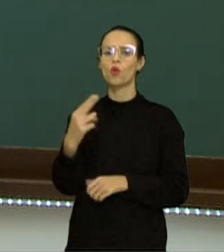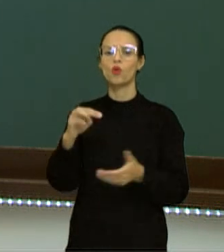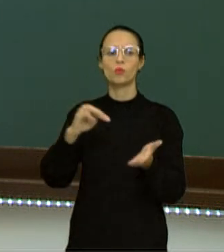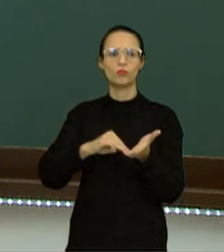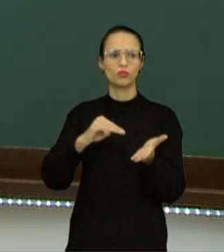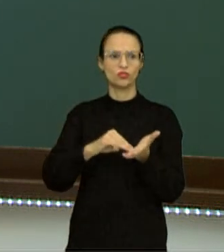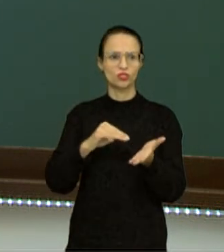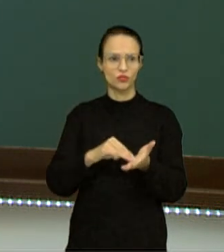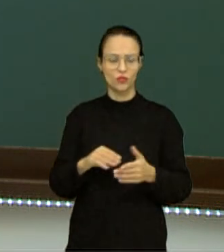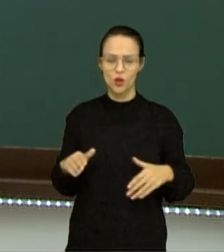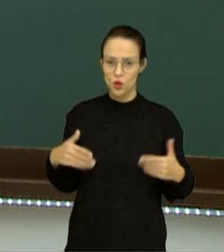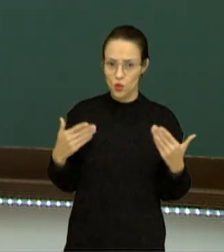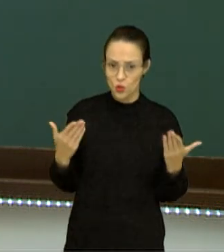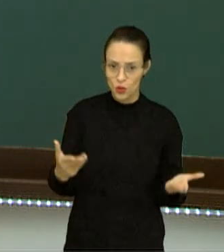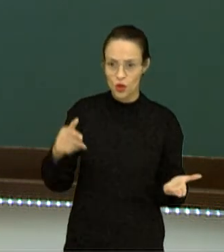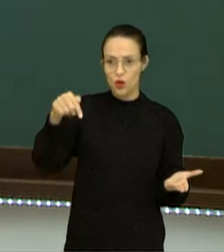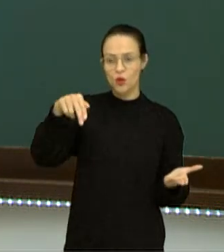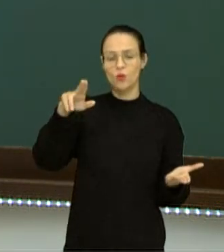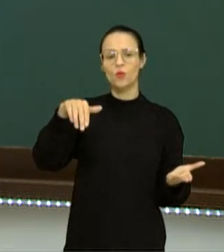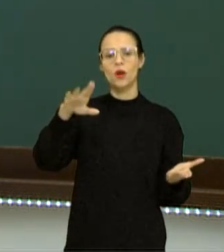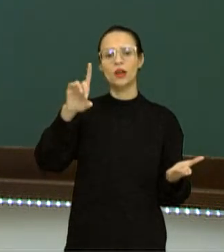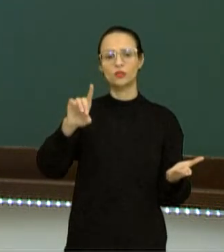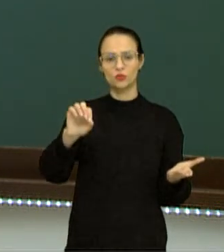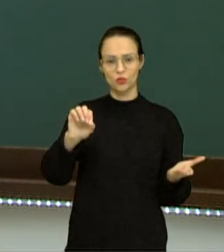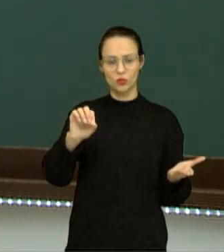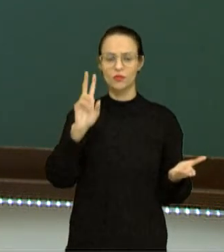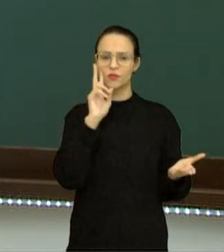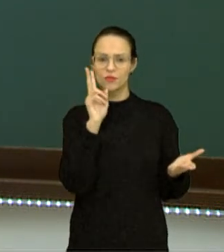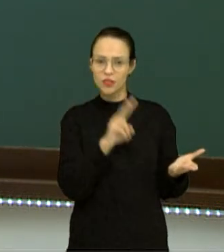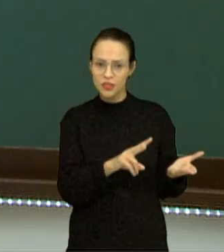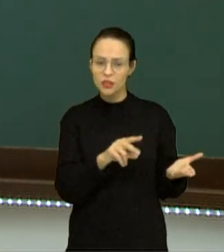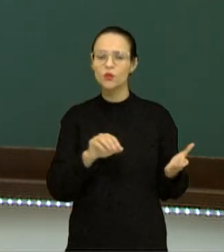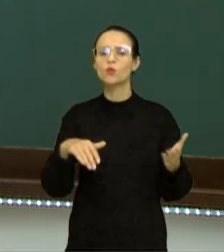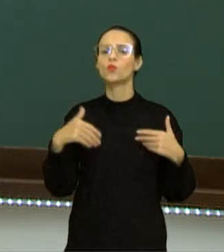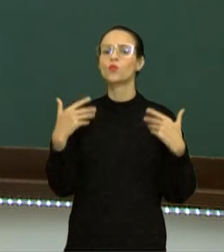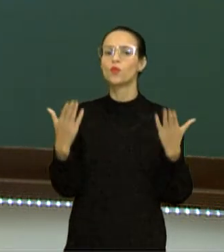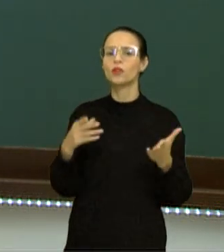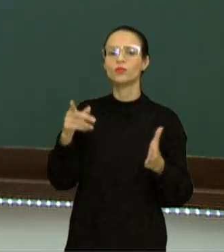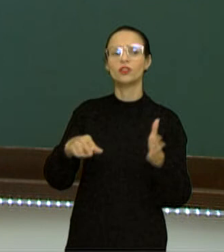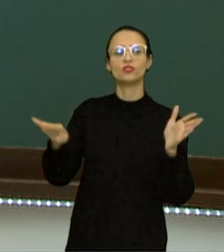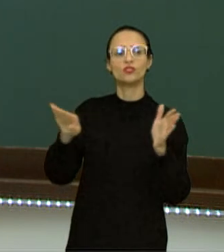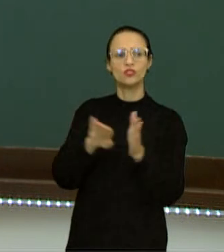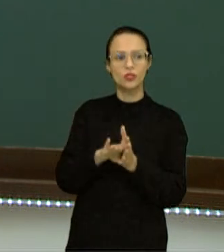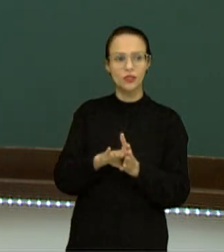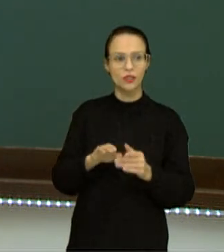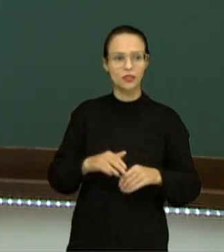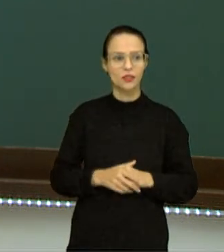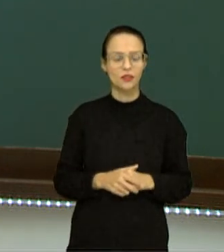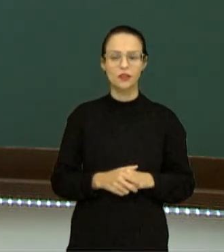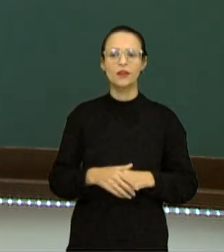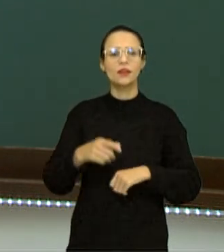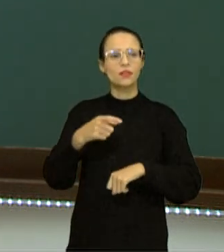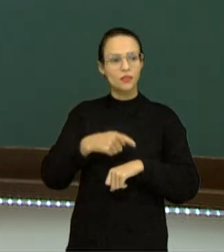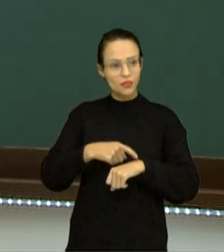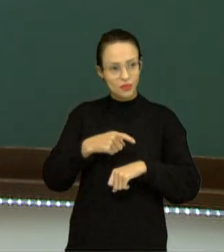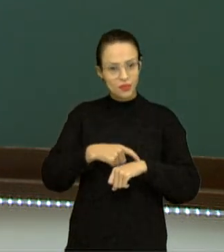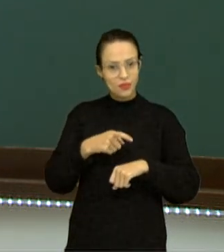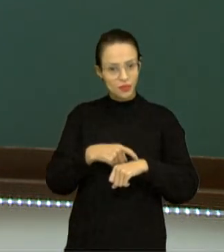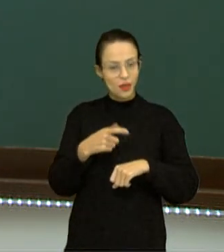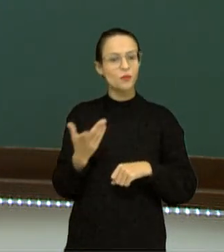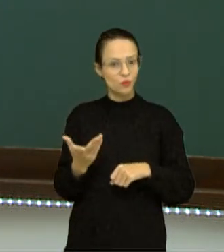pensar, quando Aslan chegar, quando vocês virem Aslan. Nós temos aqui uma relação de tempo, isso